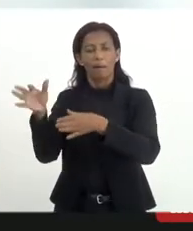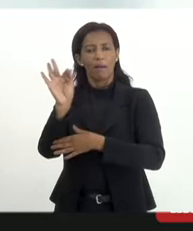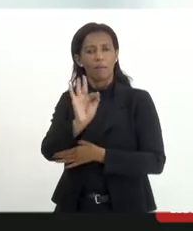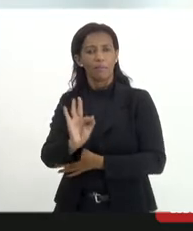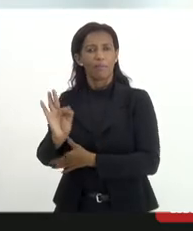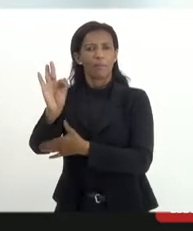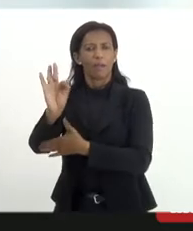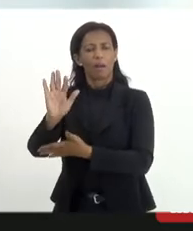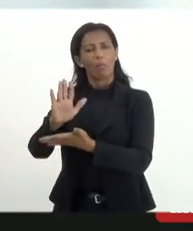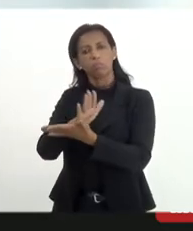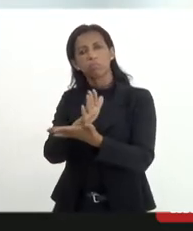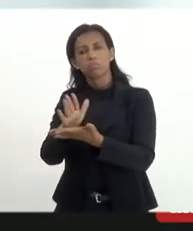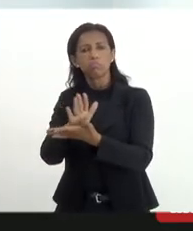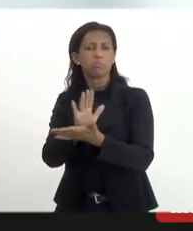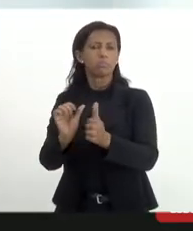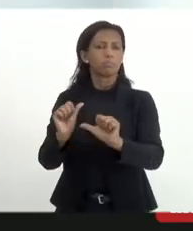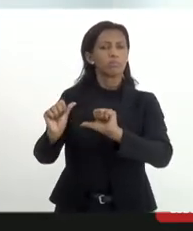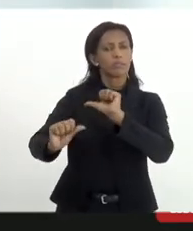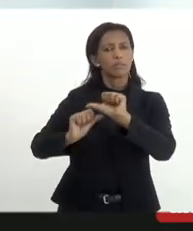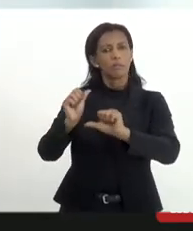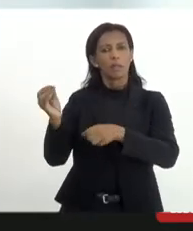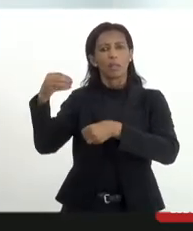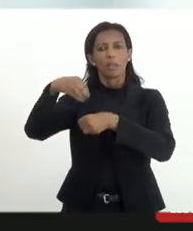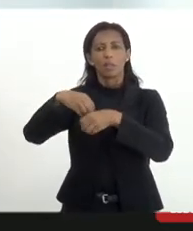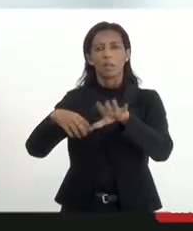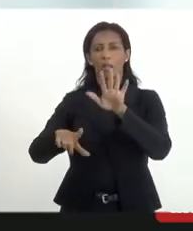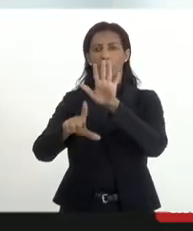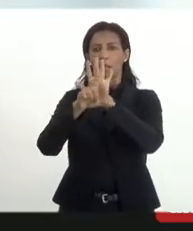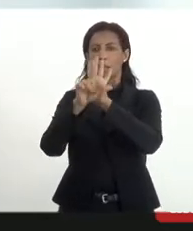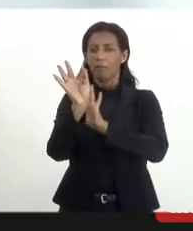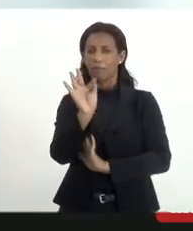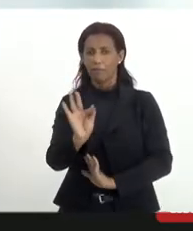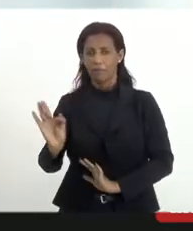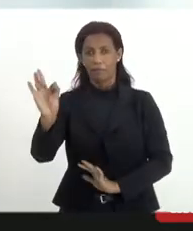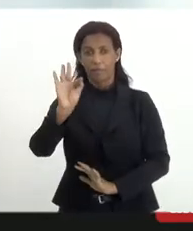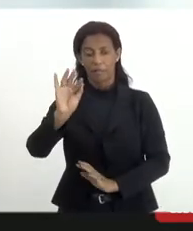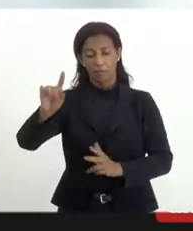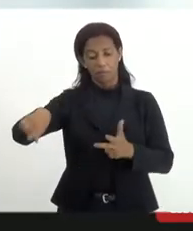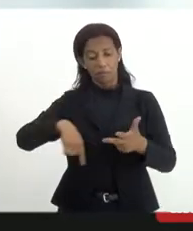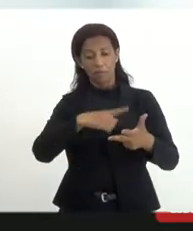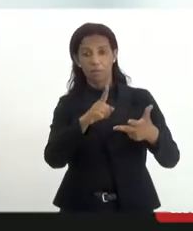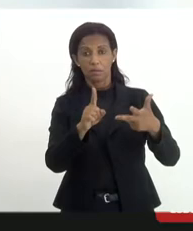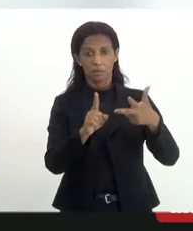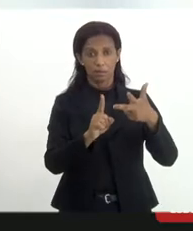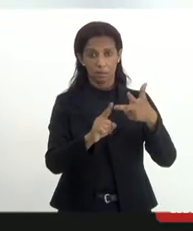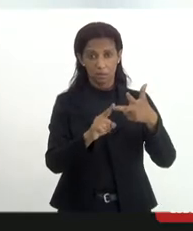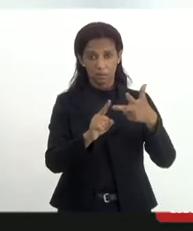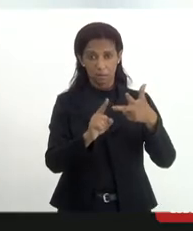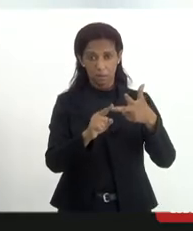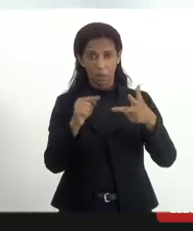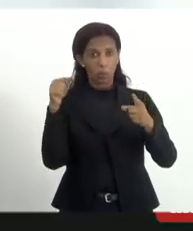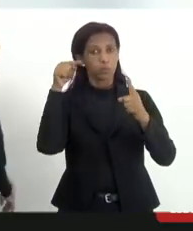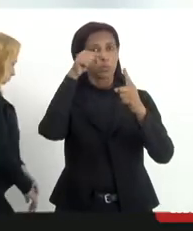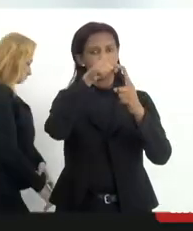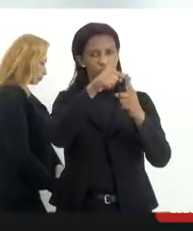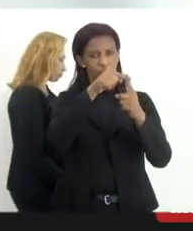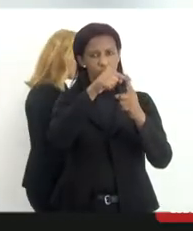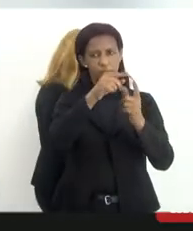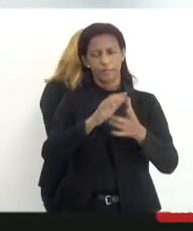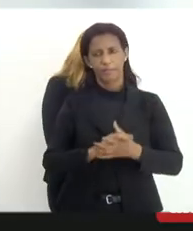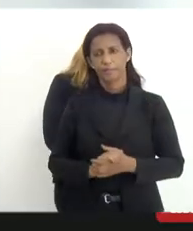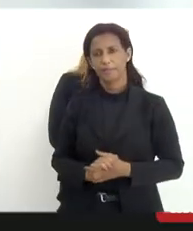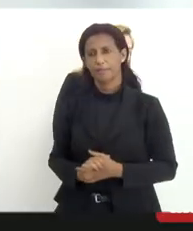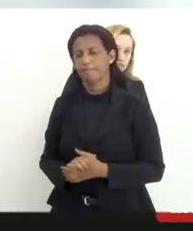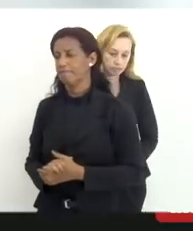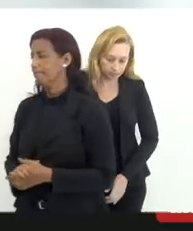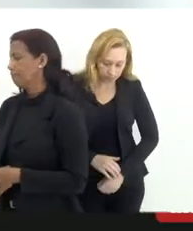algumas mudanças na legislação federal. Então, esse é terceiro objetivo. E